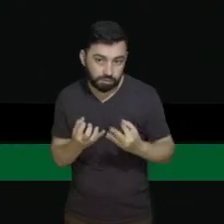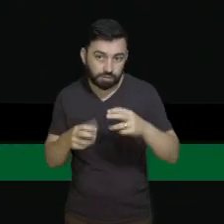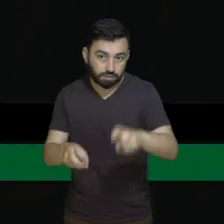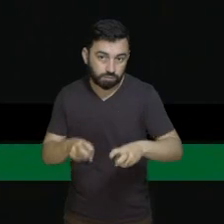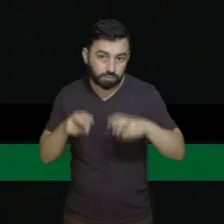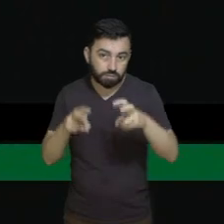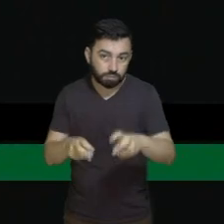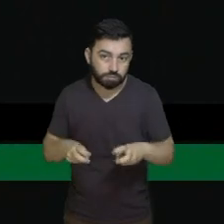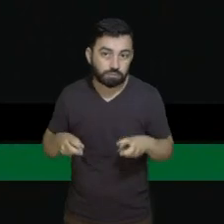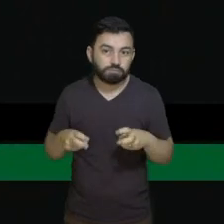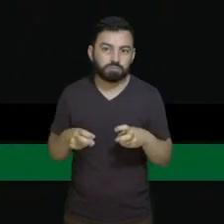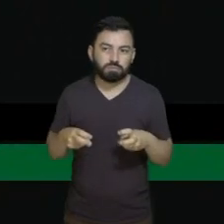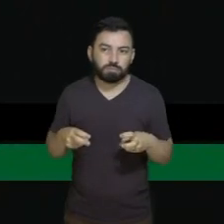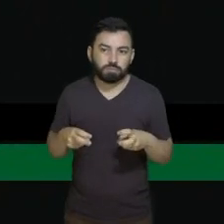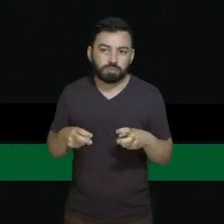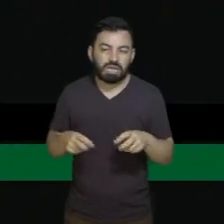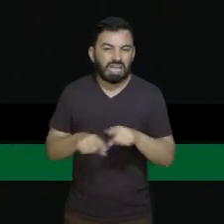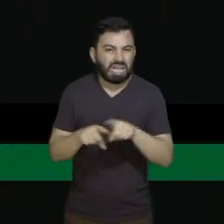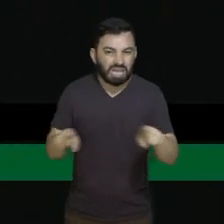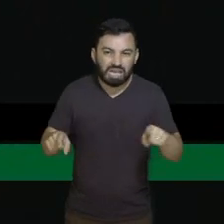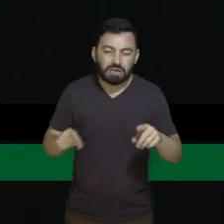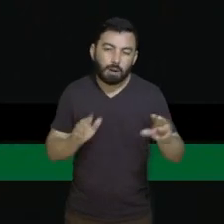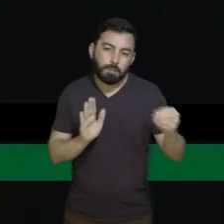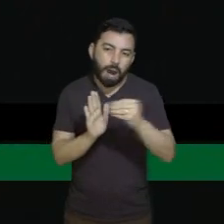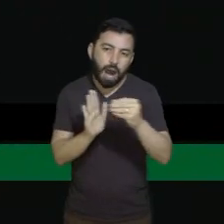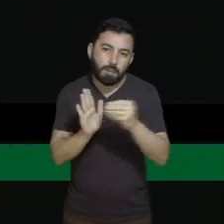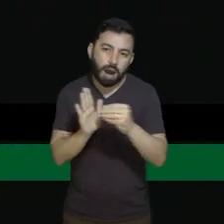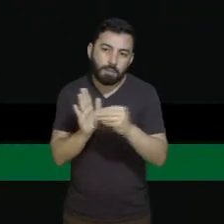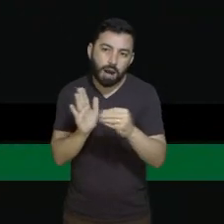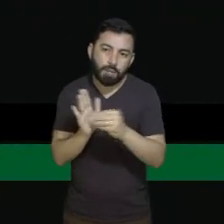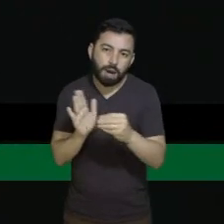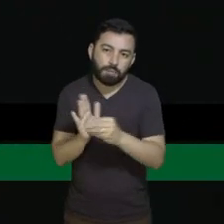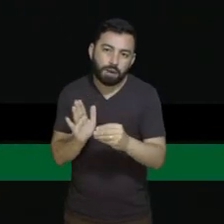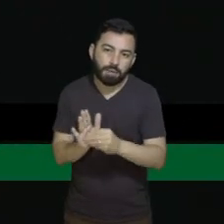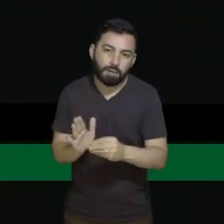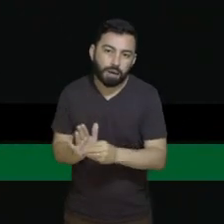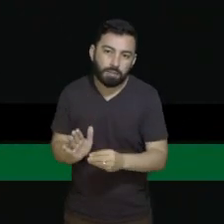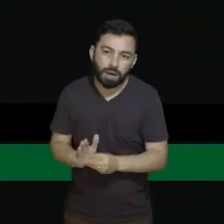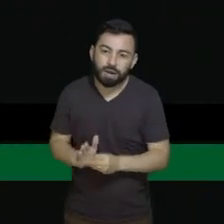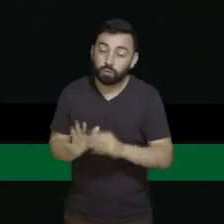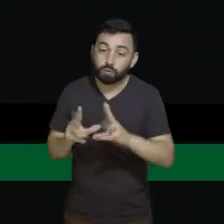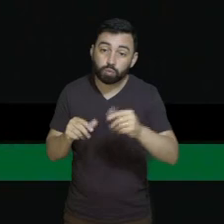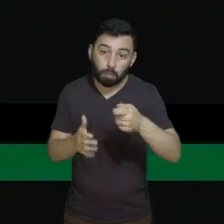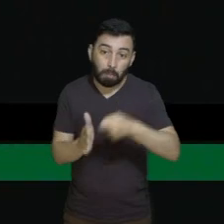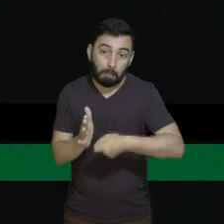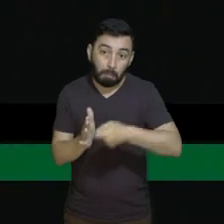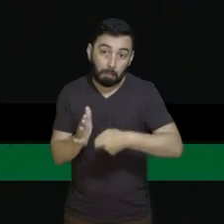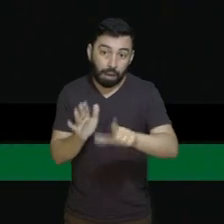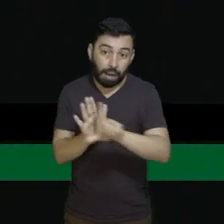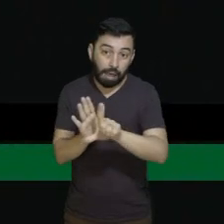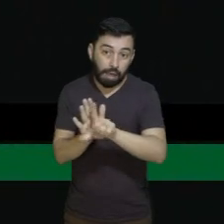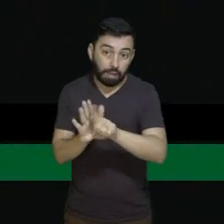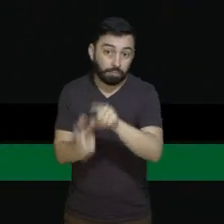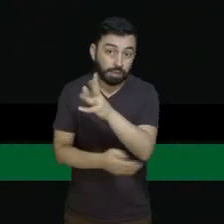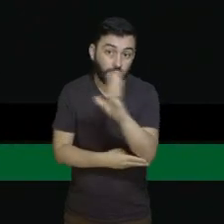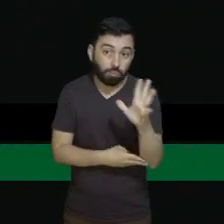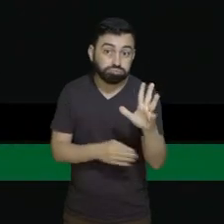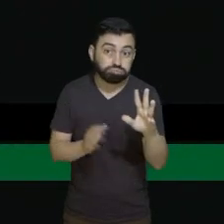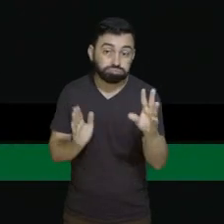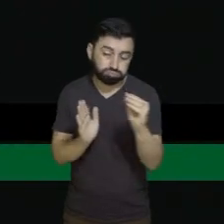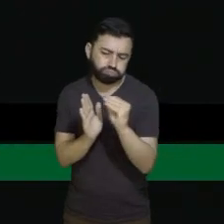agricultores que preencheram todos os dados exigidos pela legislação ambiental